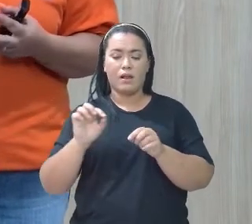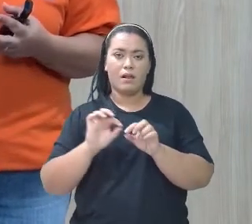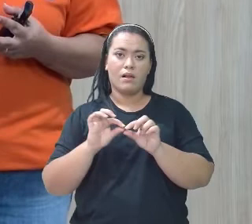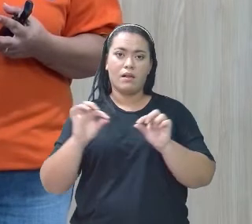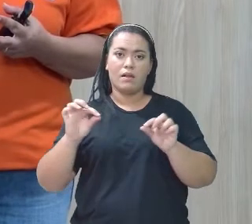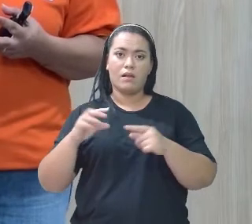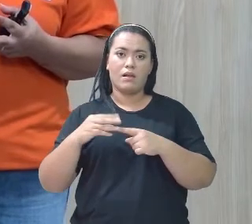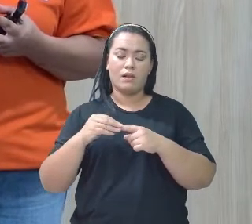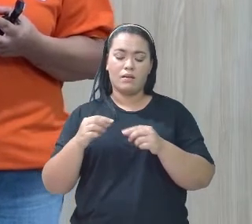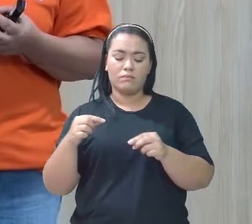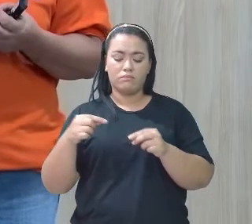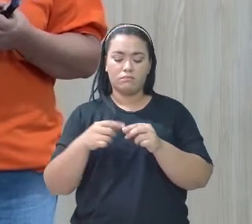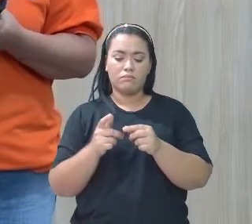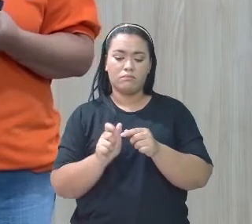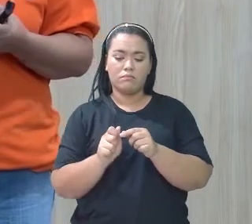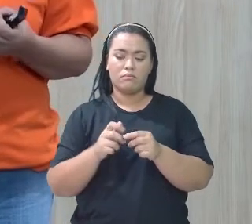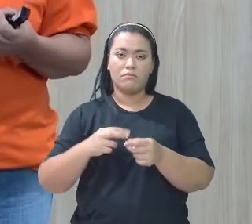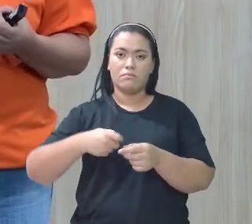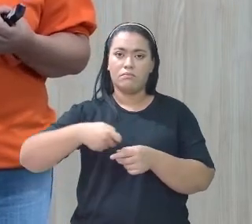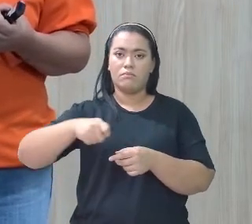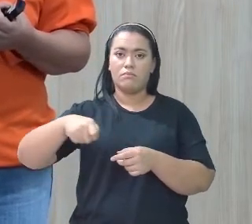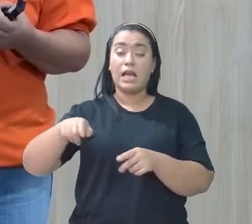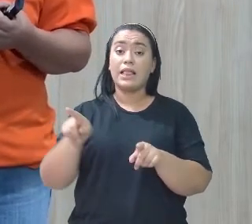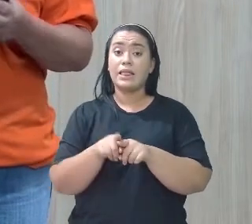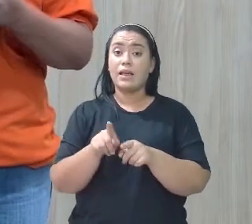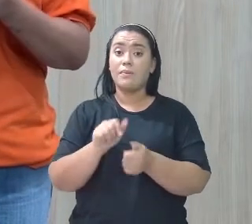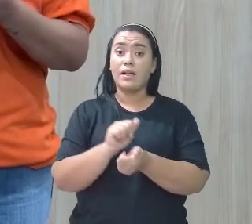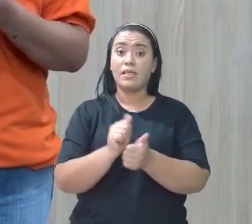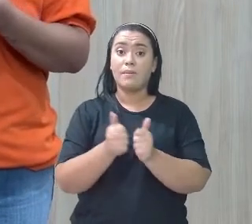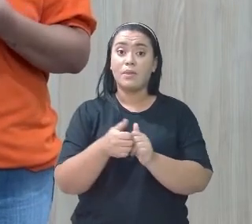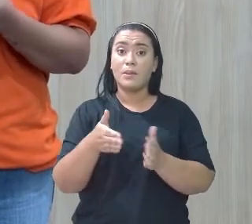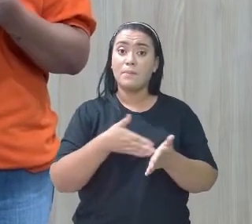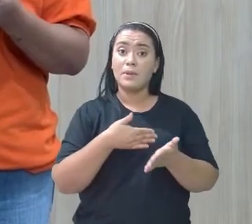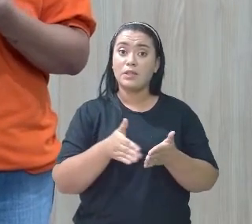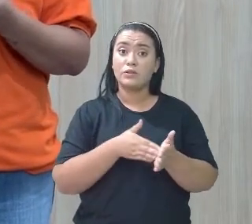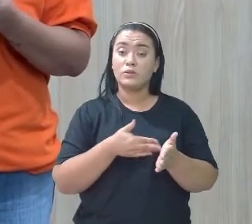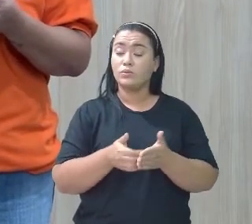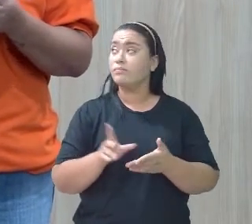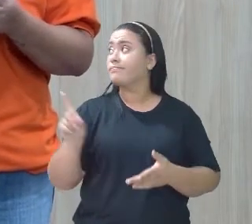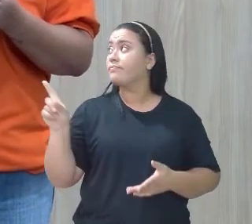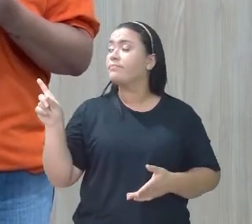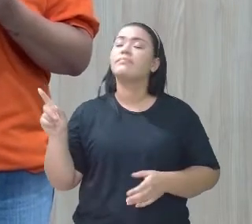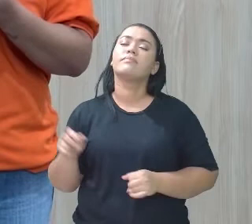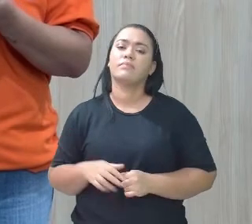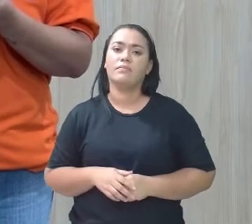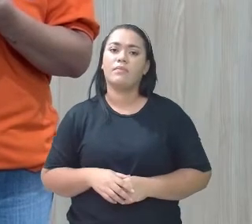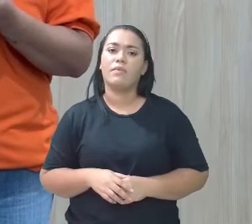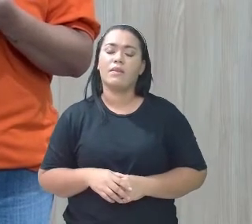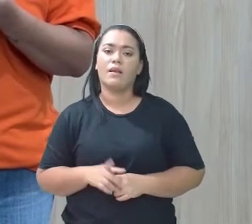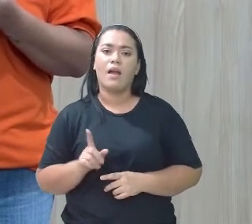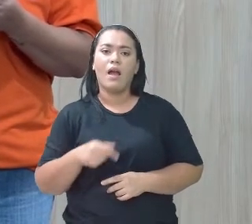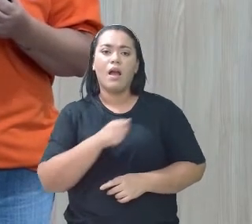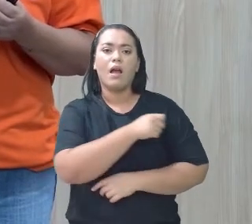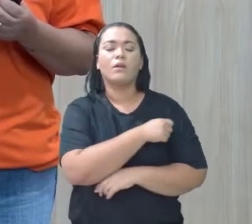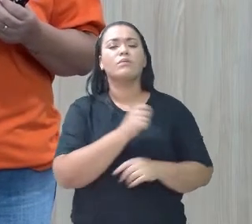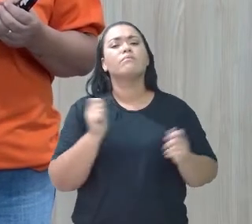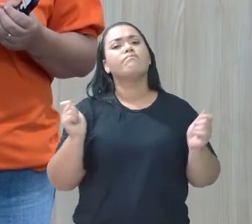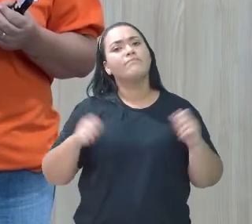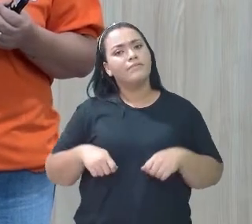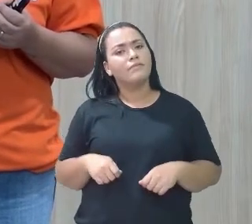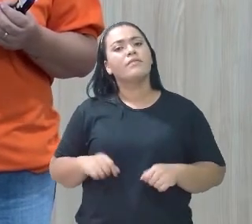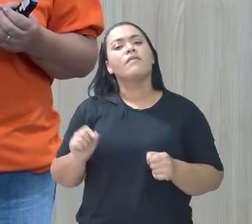e esse adaptador de pintura, não é, tem uma caneta, enfim, e aí ele consegue ali